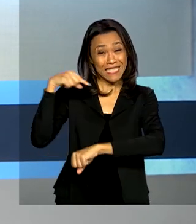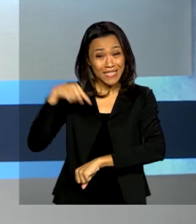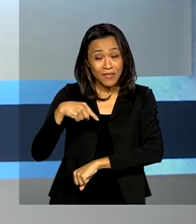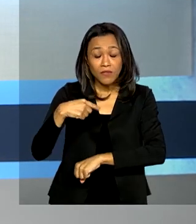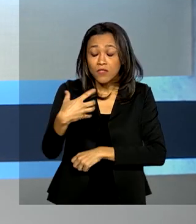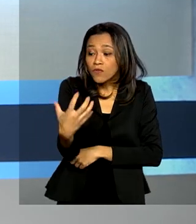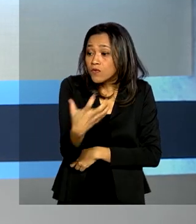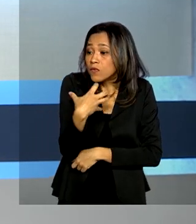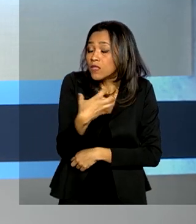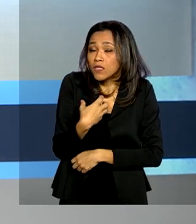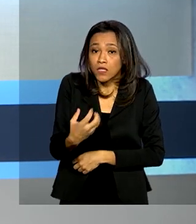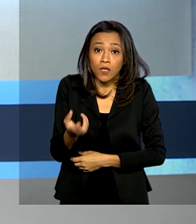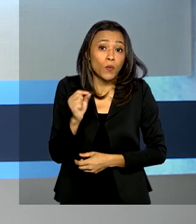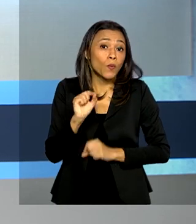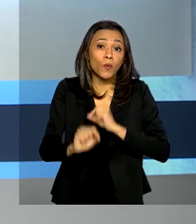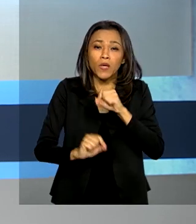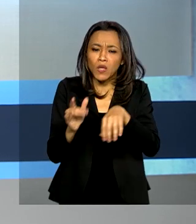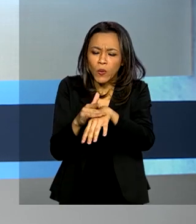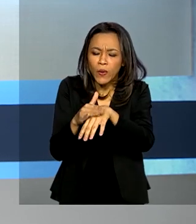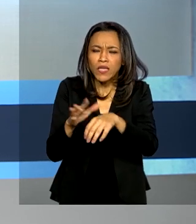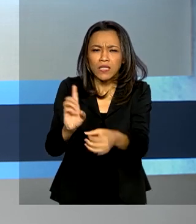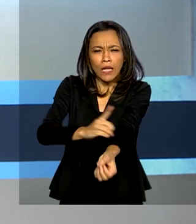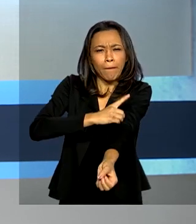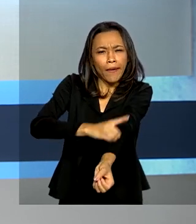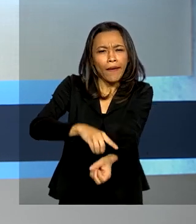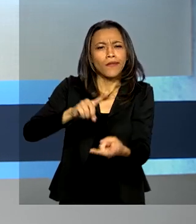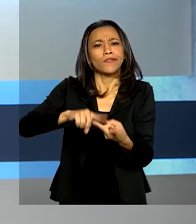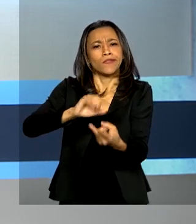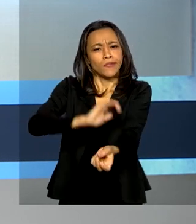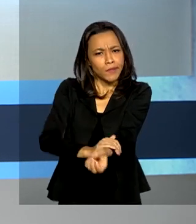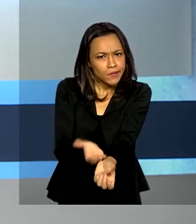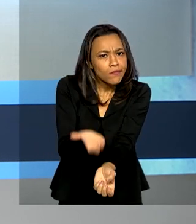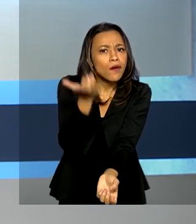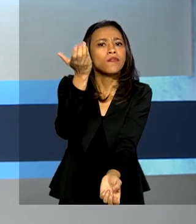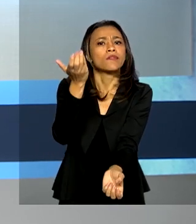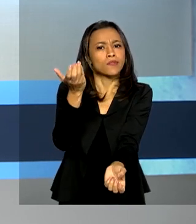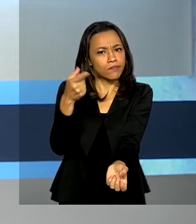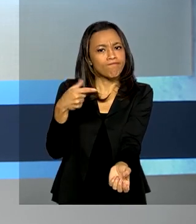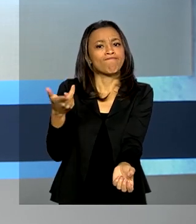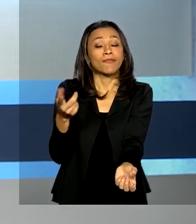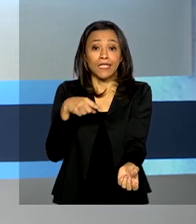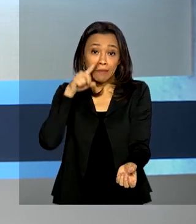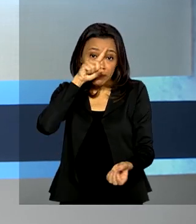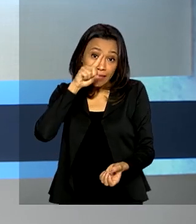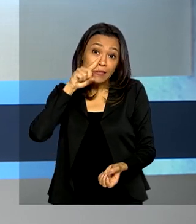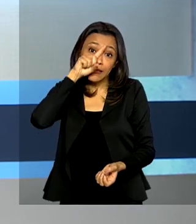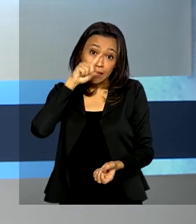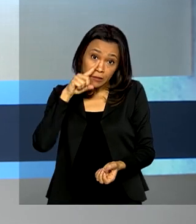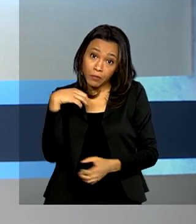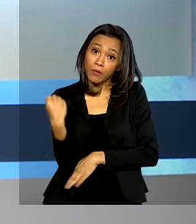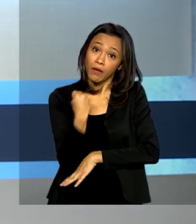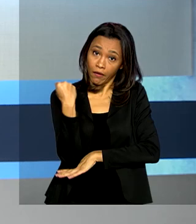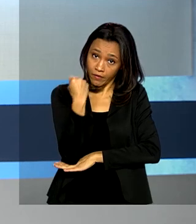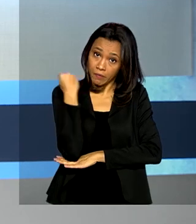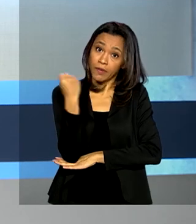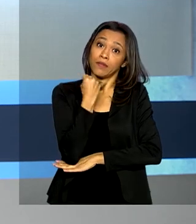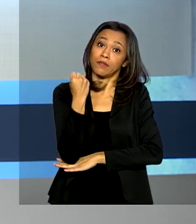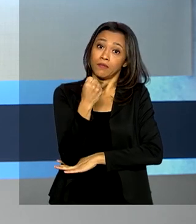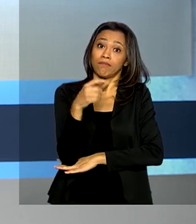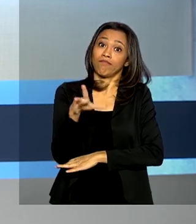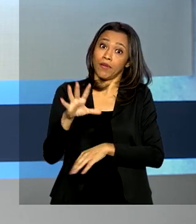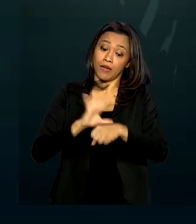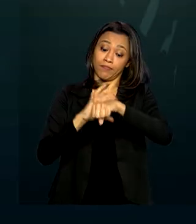no surgimento de doenças como diabetes e hipertensão, além de ser fator de risco para o agravamento da